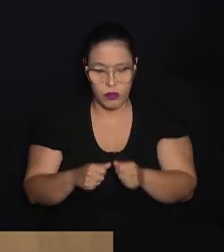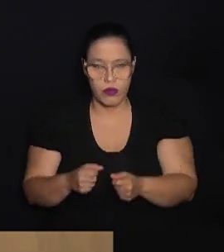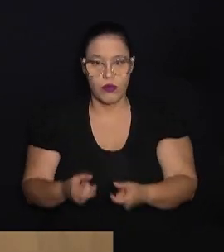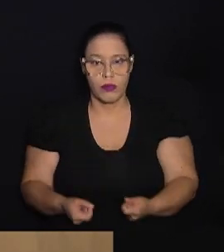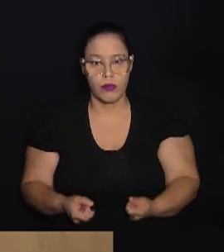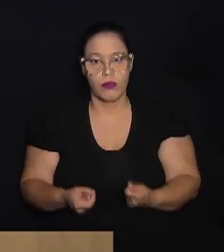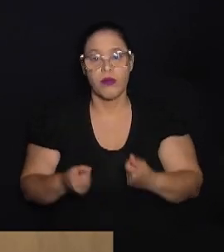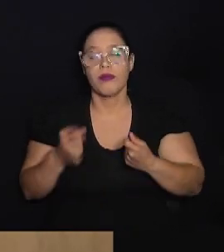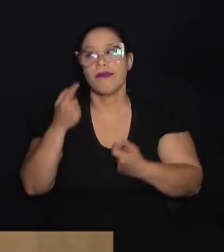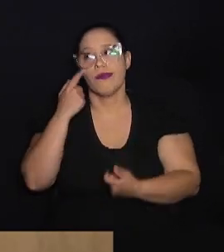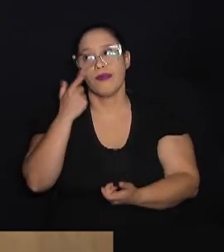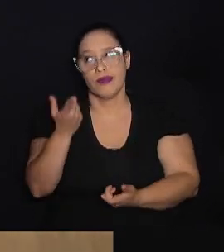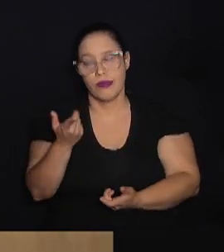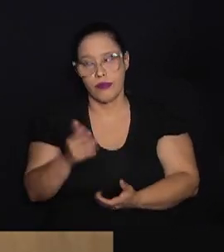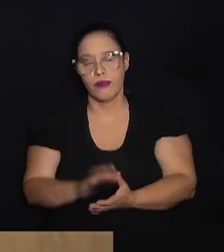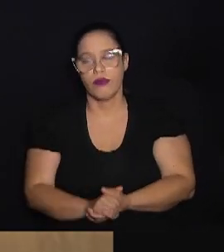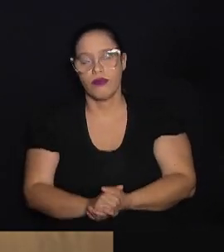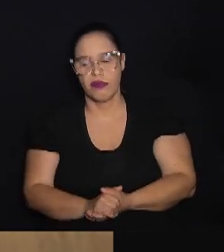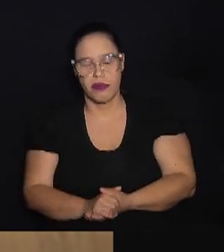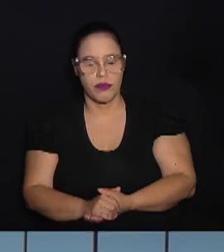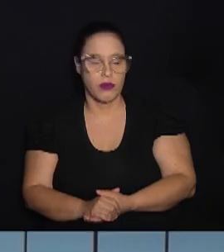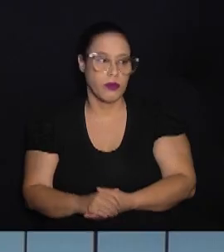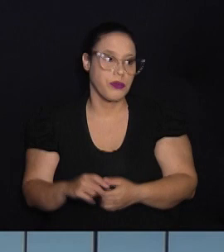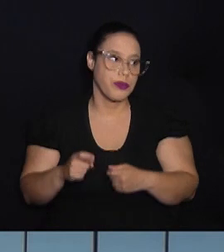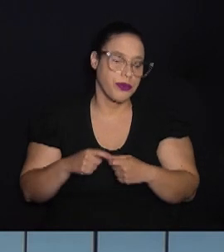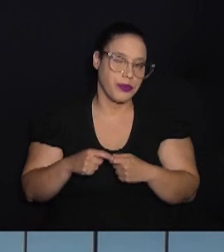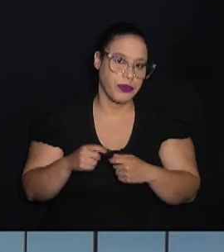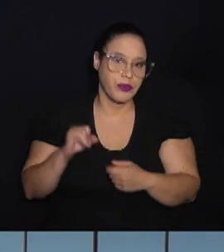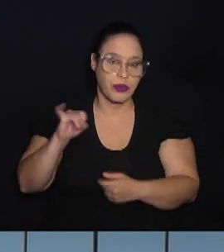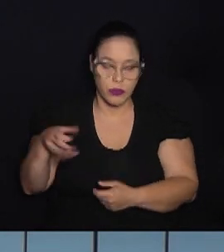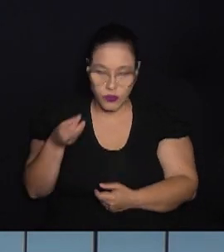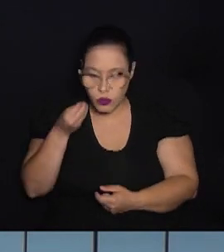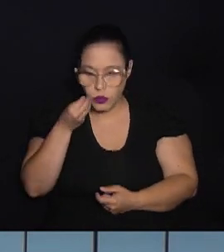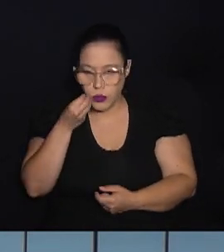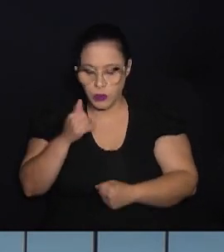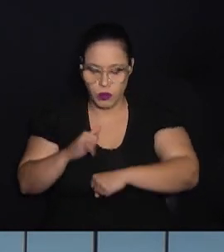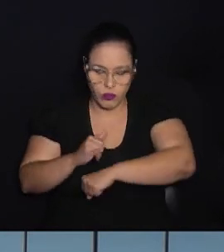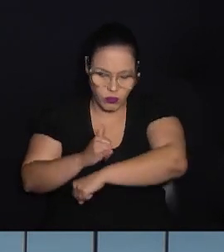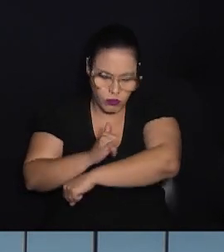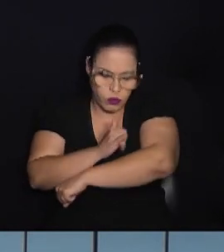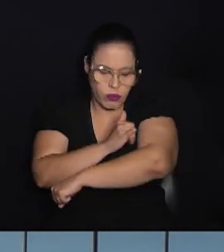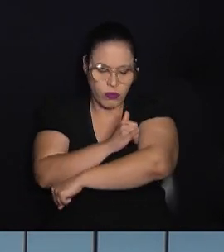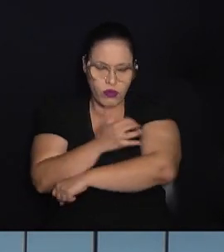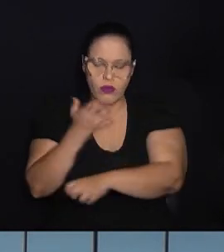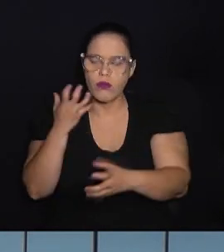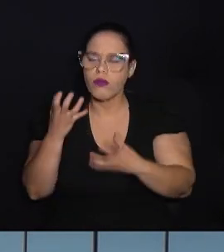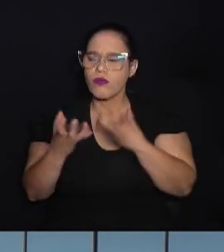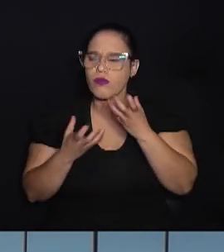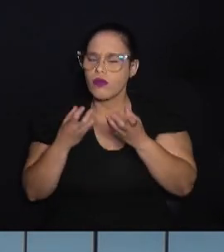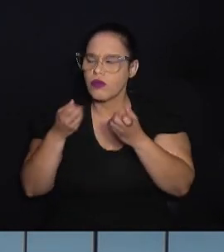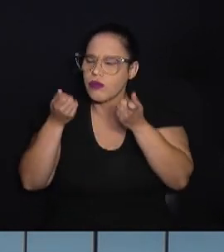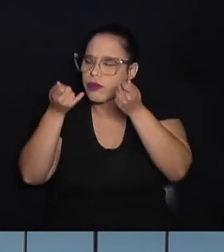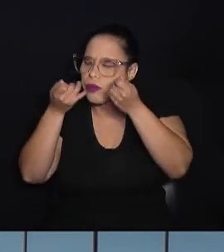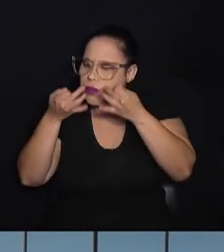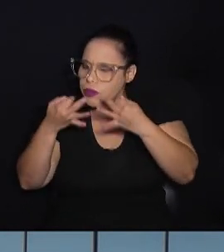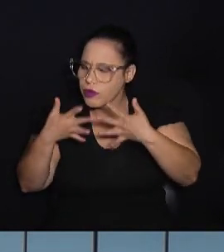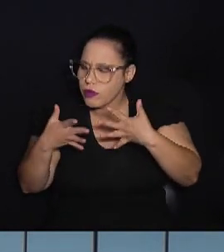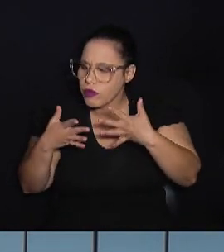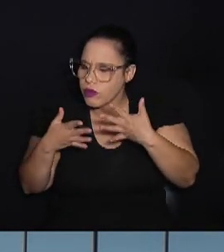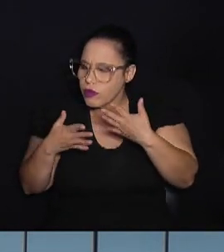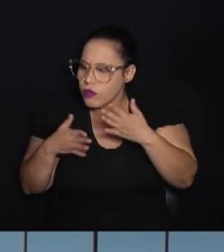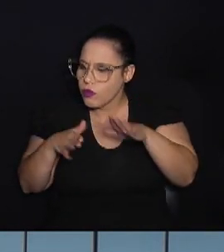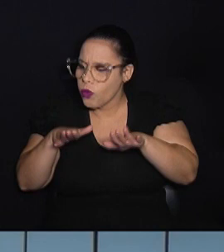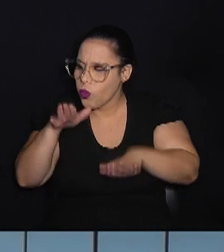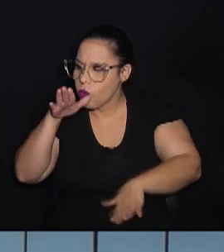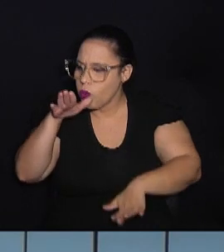do câncer de endométrio. Doutora, aproveitando a questão da obesidade, eu gostaria que você explicasse, né, qual que é a relação desse